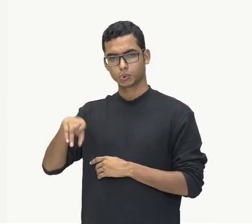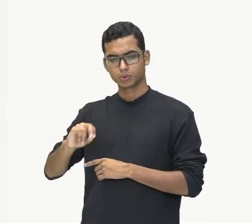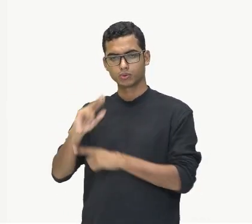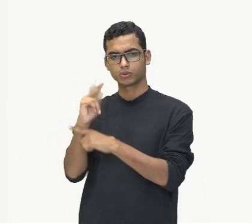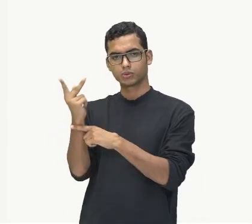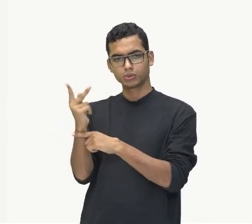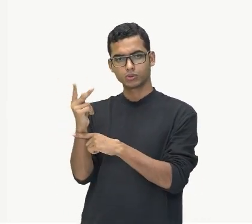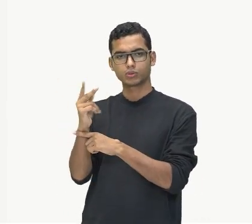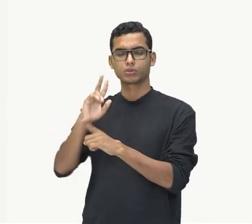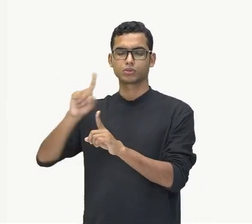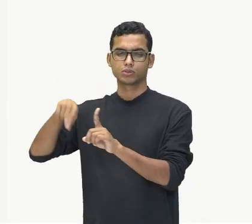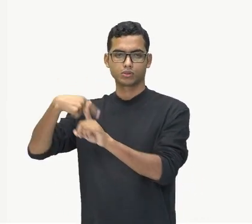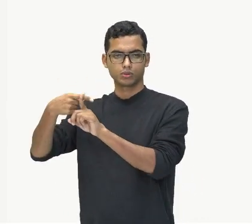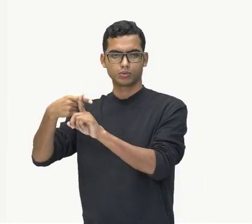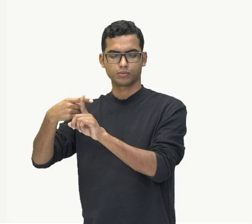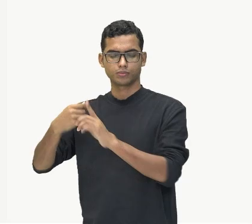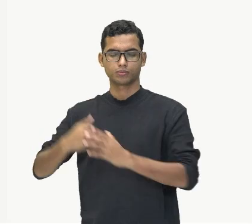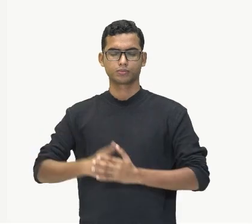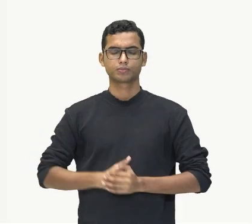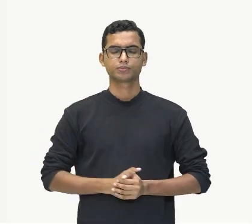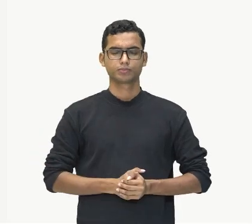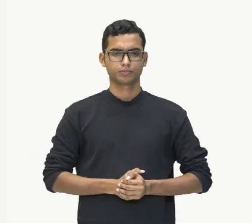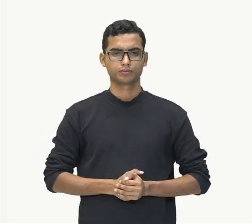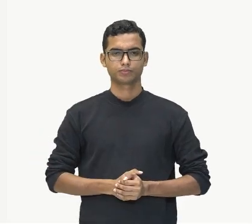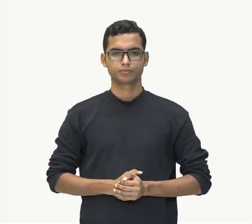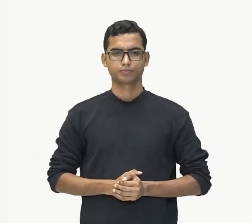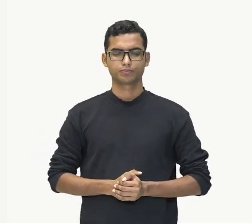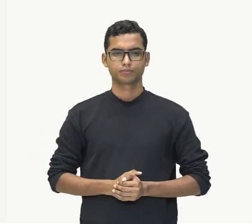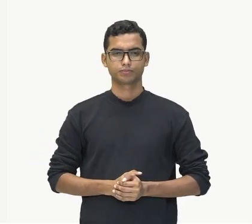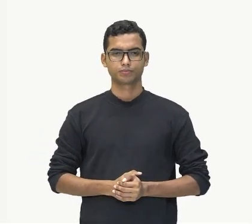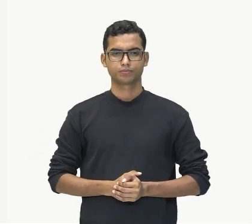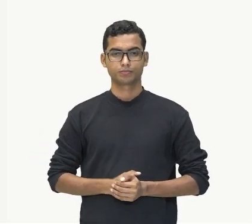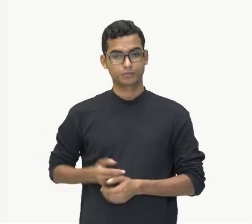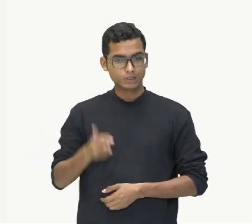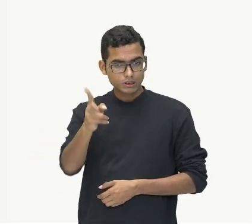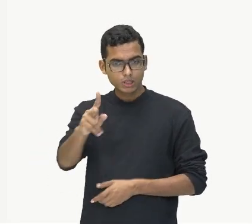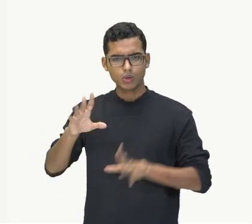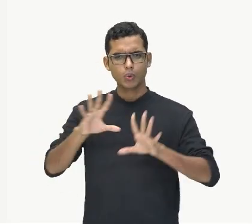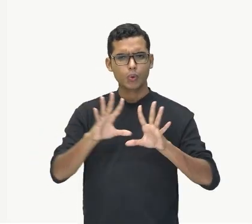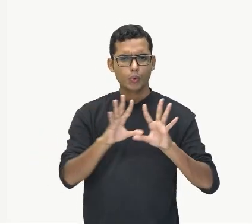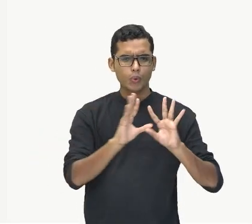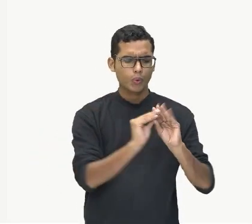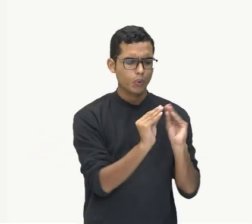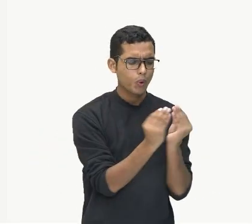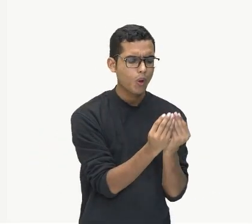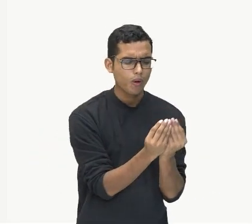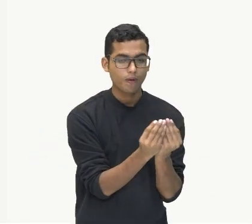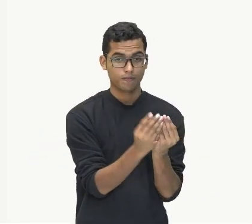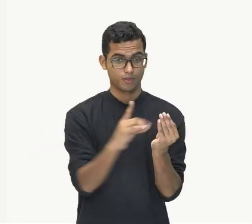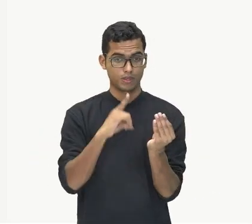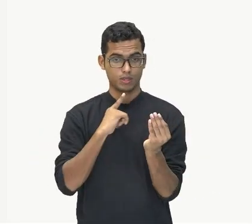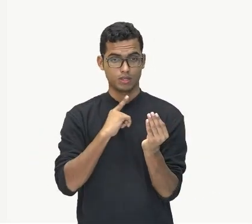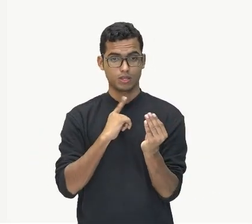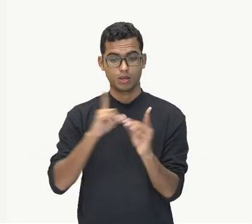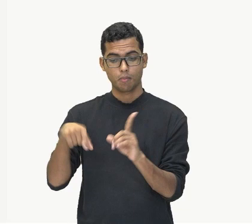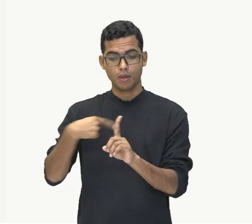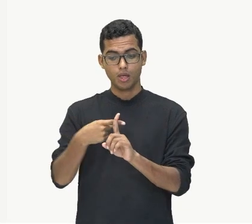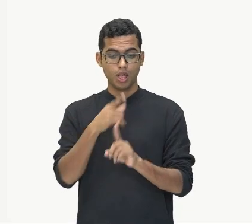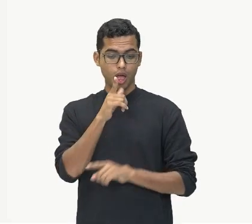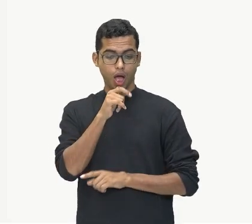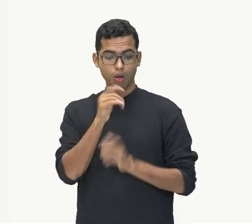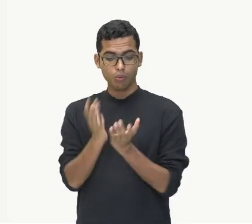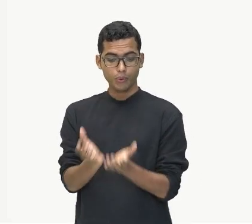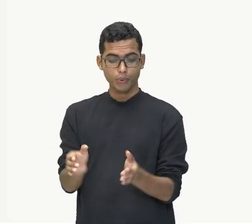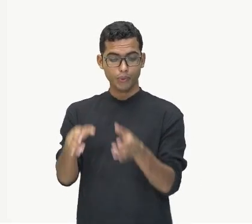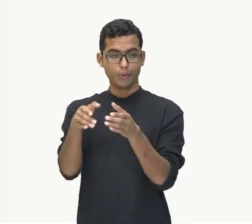hidrogênio H+. Então, toda substância que em presença de água, tá?